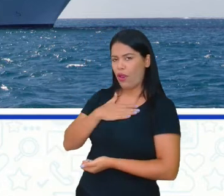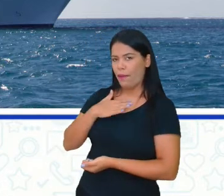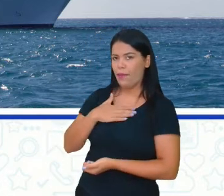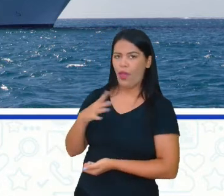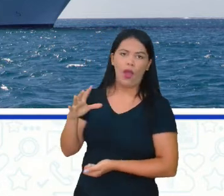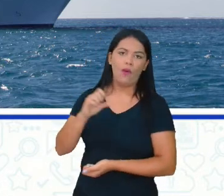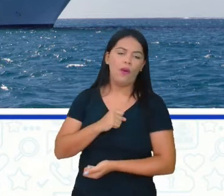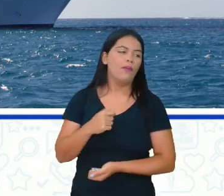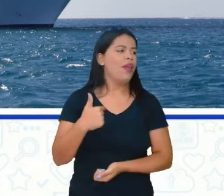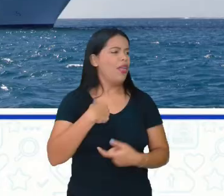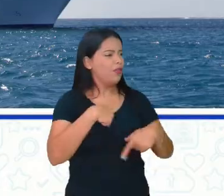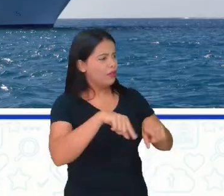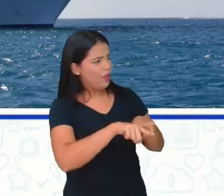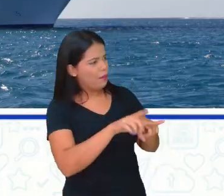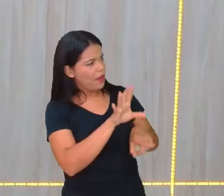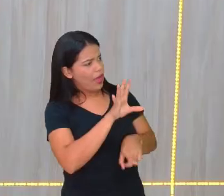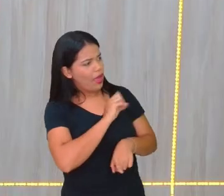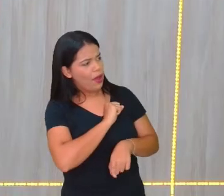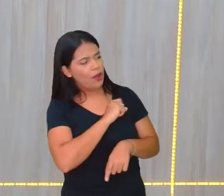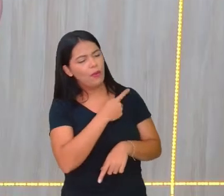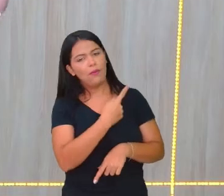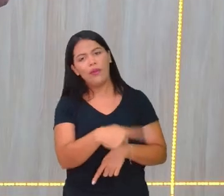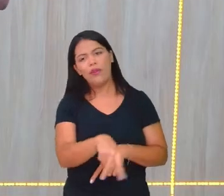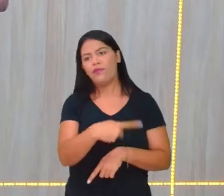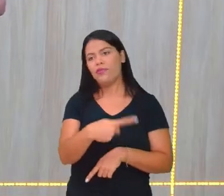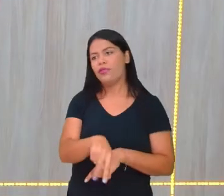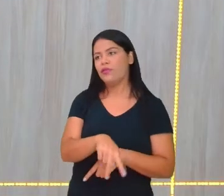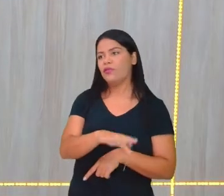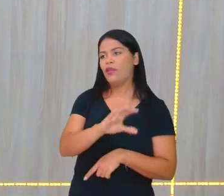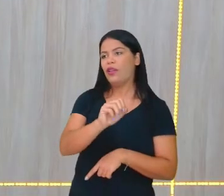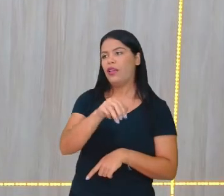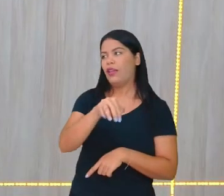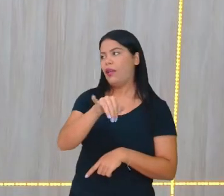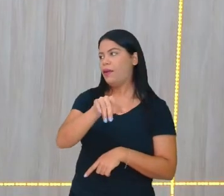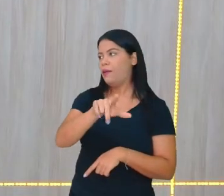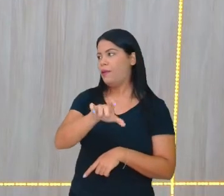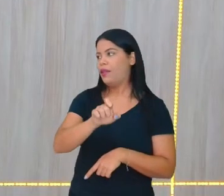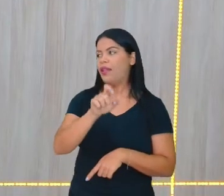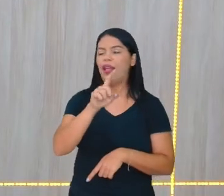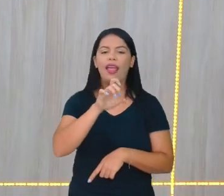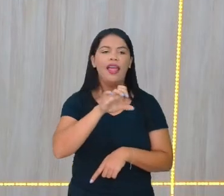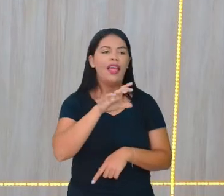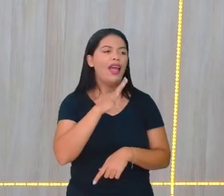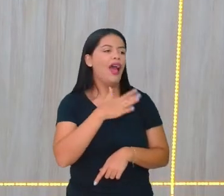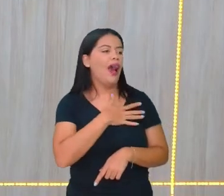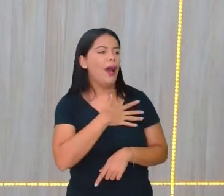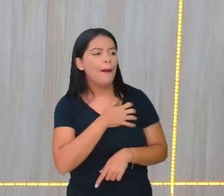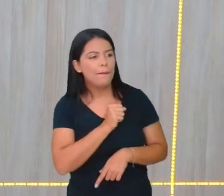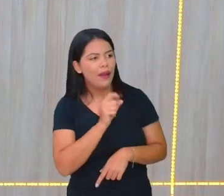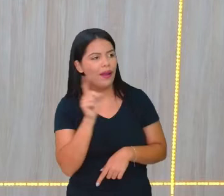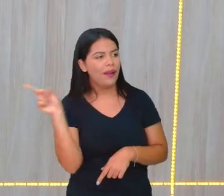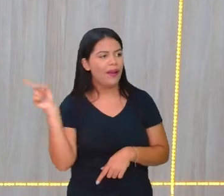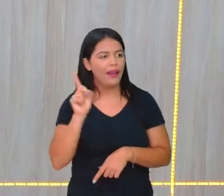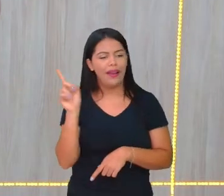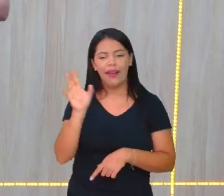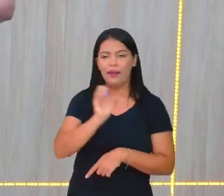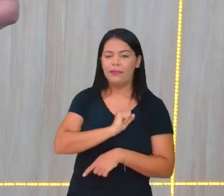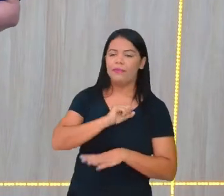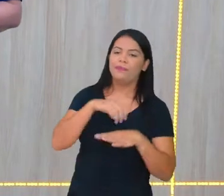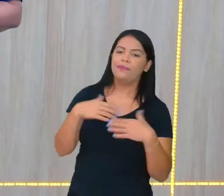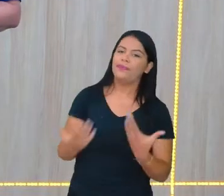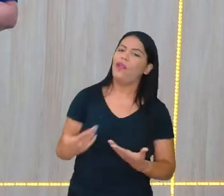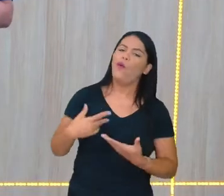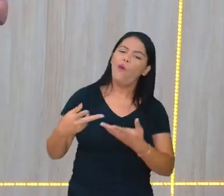desafio vocês, professora Camille também é amante, não é, dos poemas de Conceição Evaristo. E aí eu